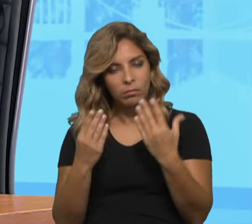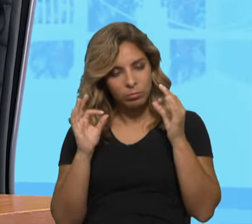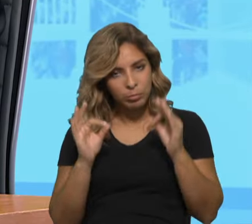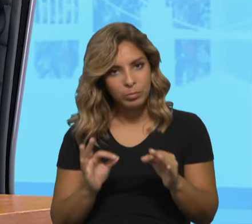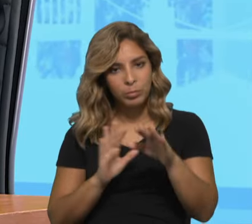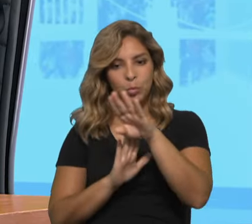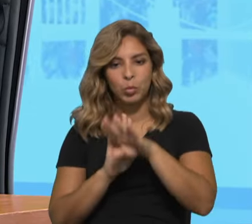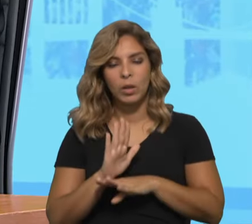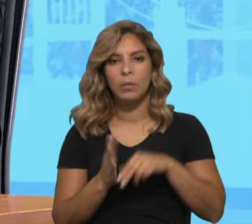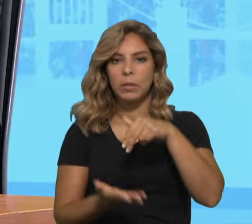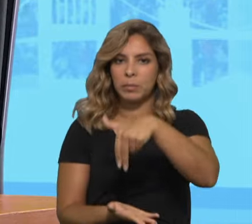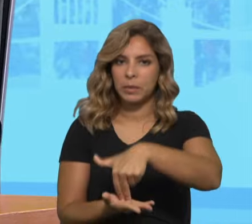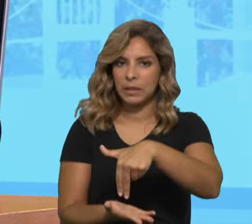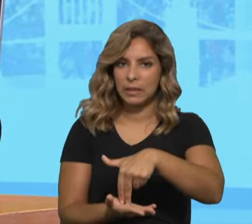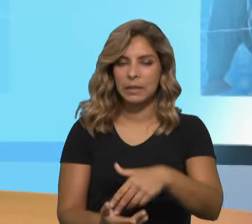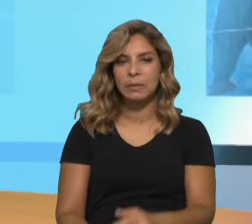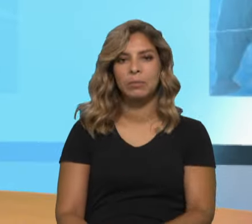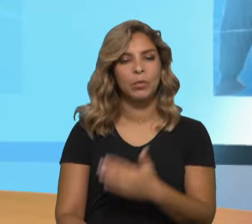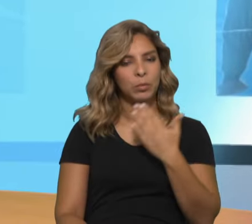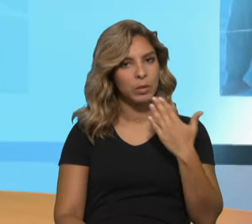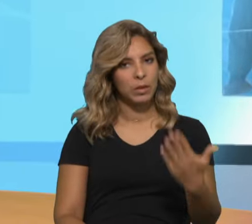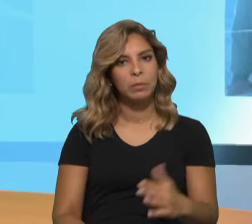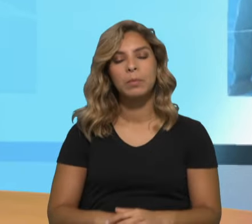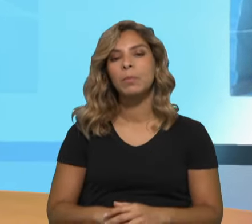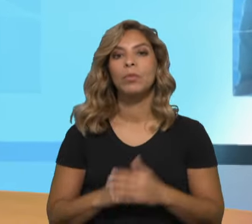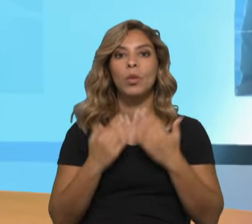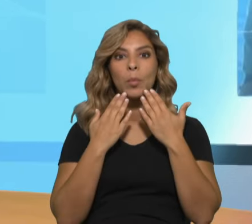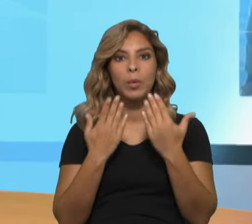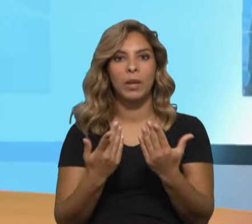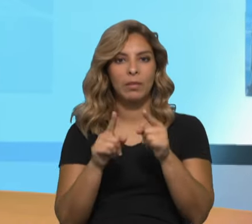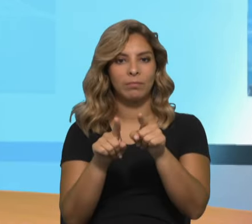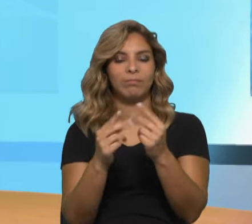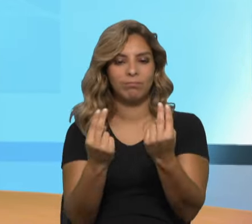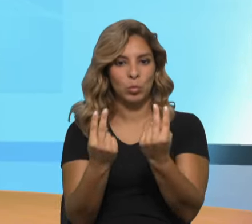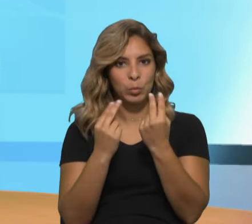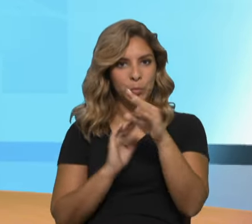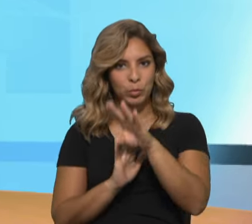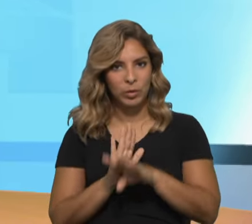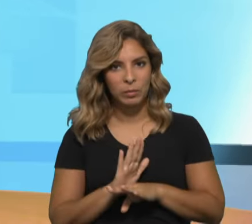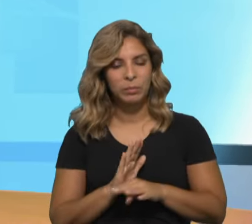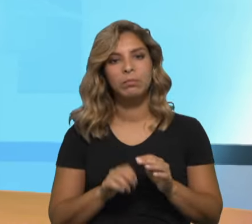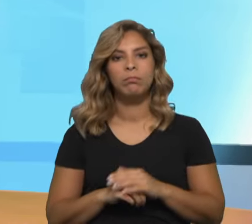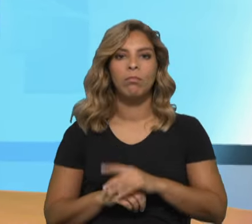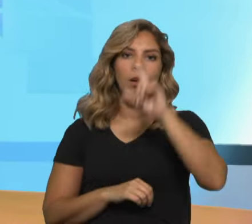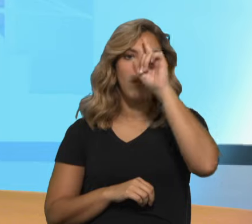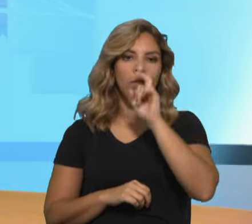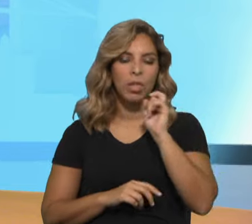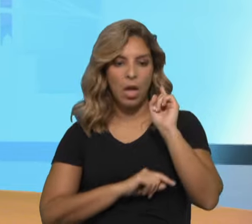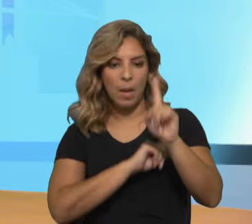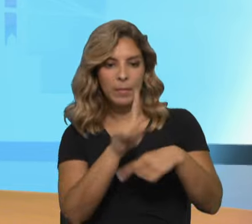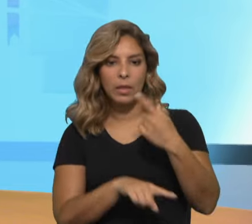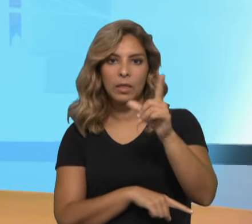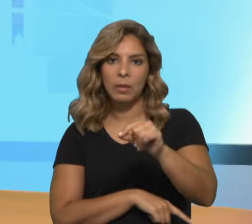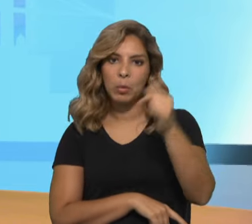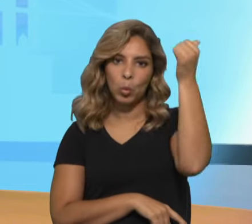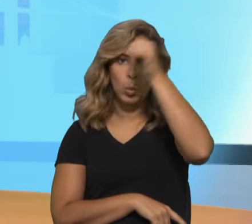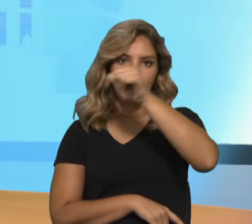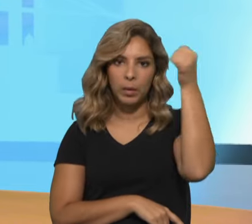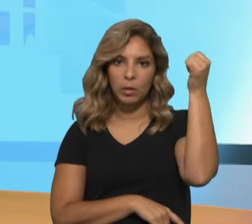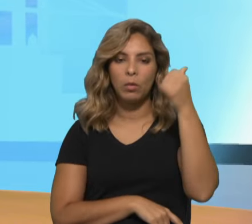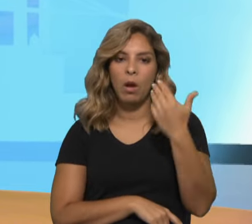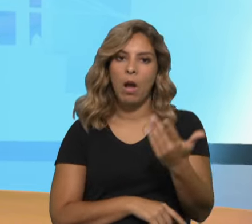programa Eclésia. Muito obrigado. Resta então agradecer também a sua atenção e lembrar que amanhã e no domingo pode acompanhar a